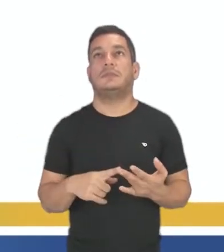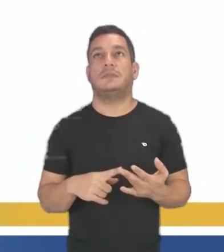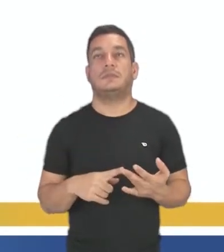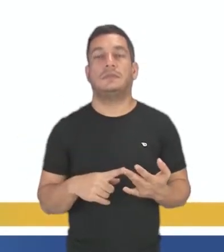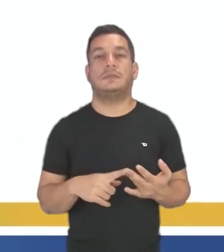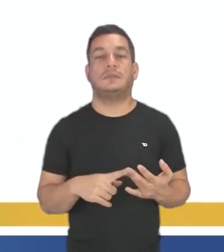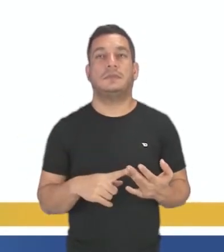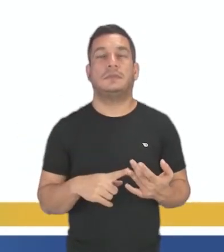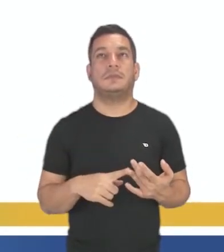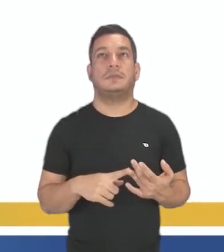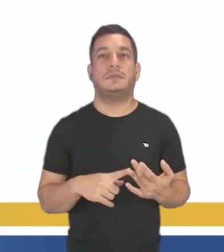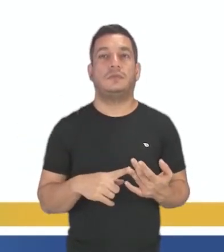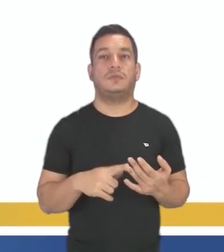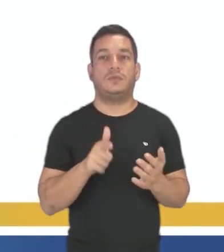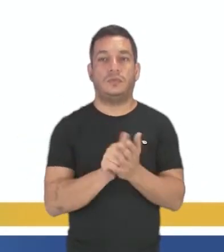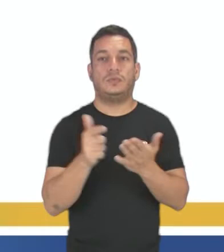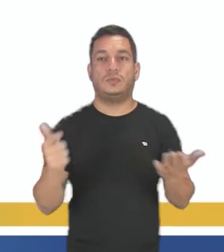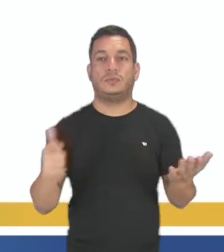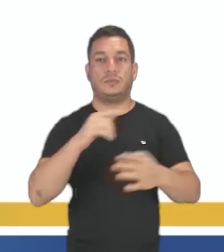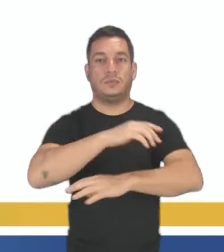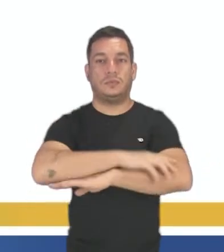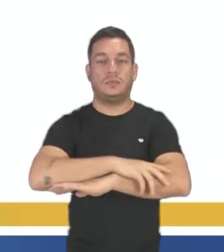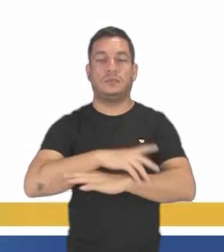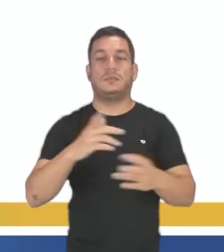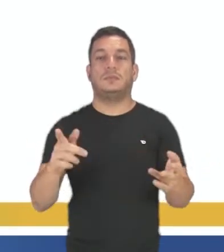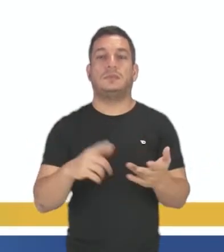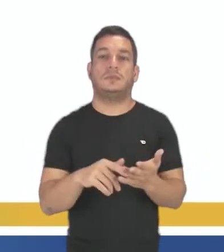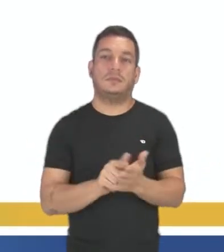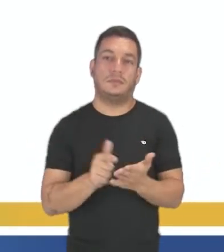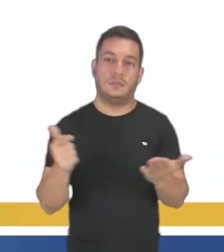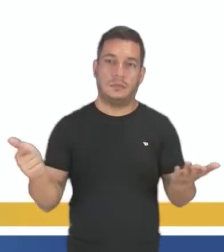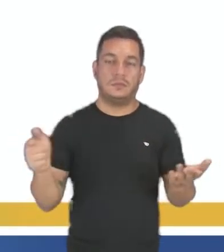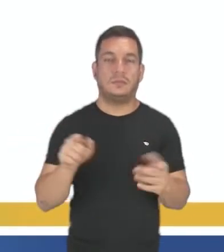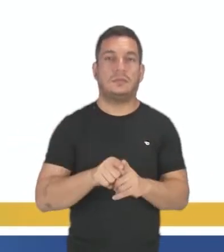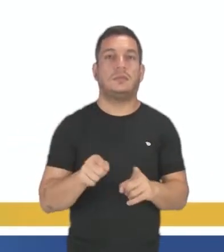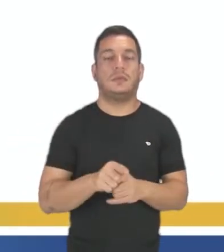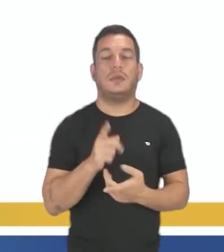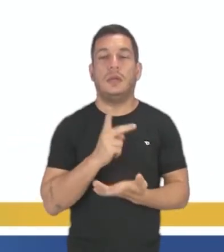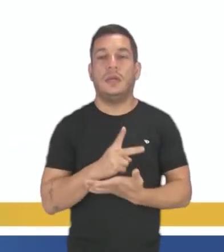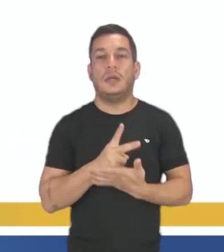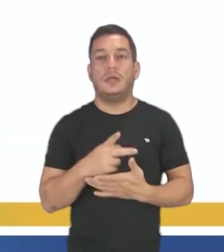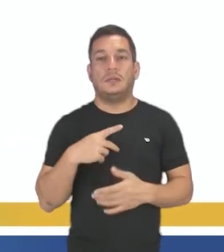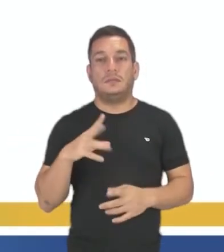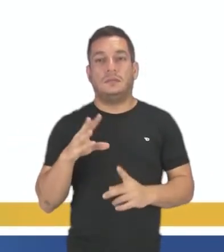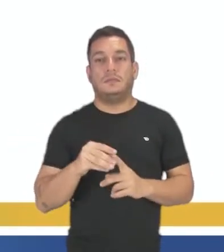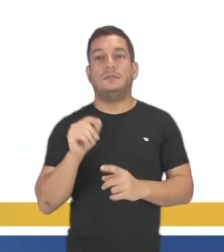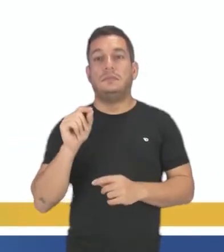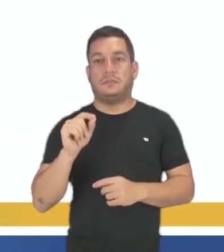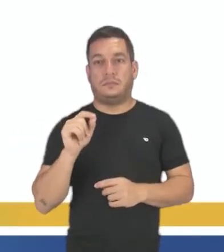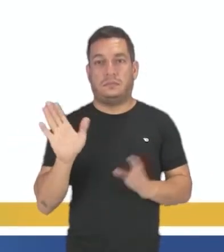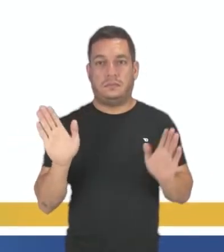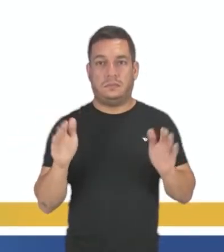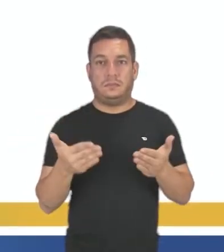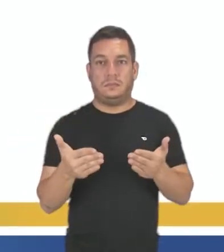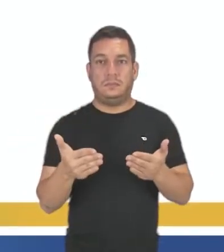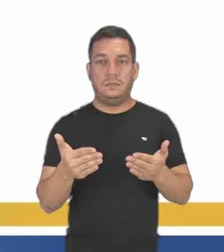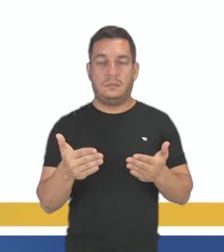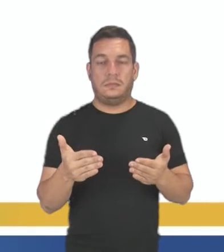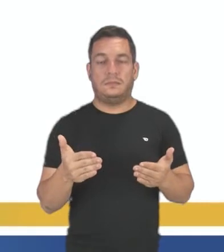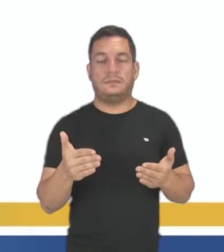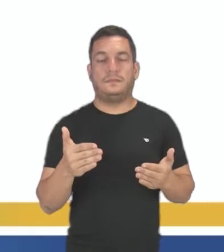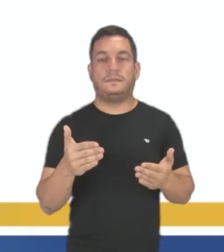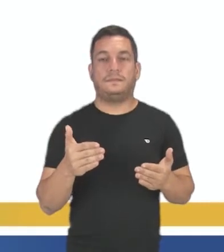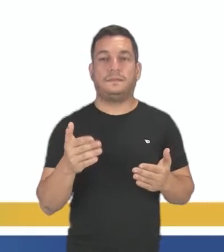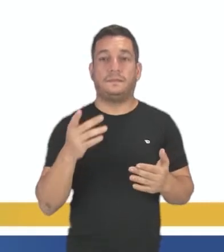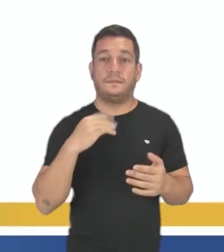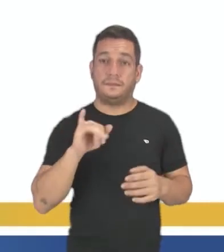tá? Jornais, colunas dos jornais, sempre buscando o foco no emissor, né?